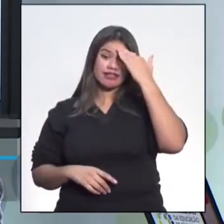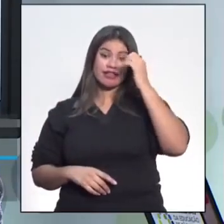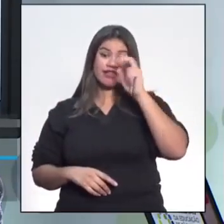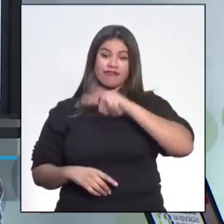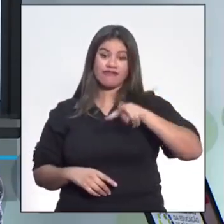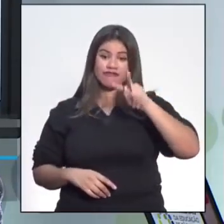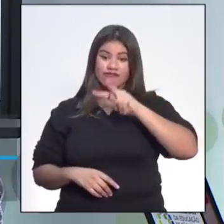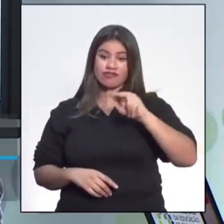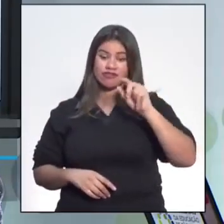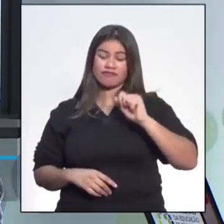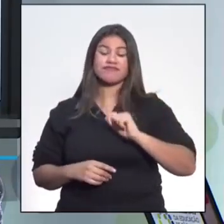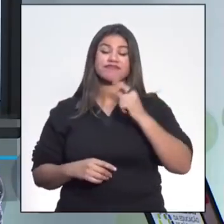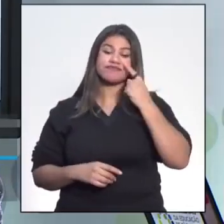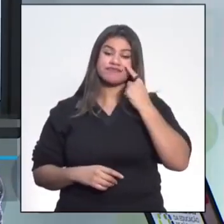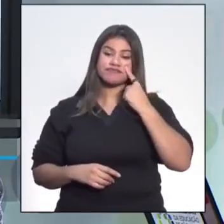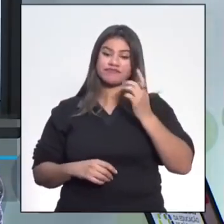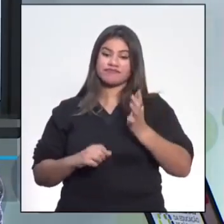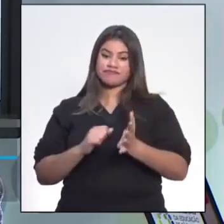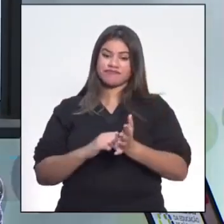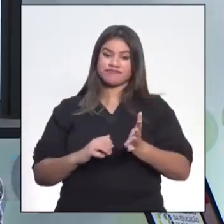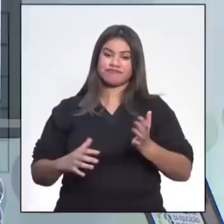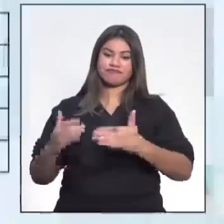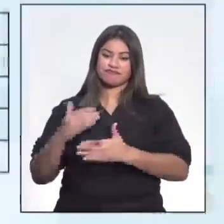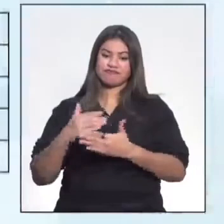observar algumas coisas. Atividade, por favor.